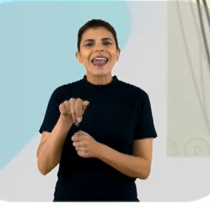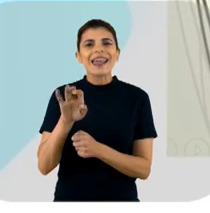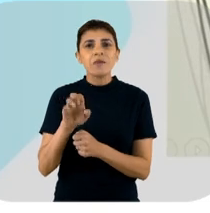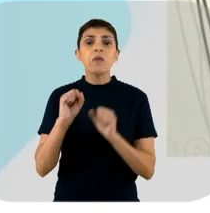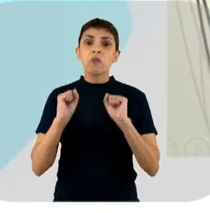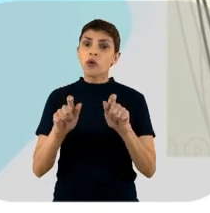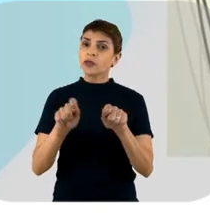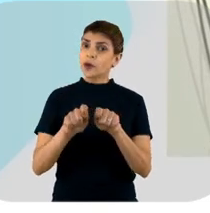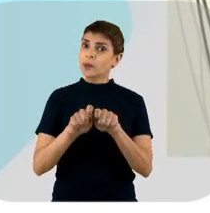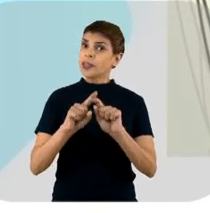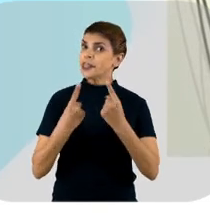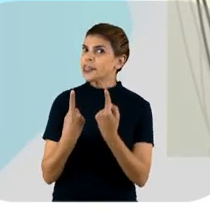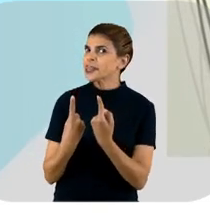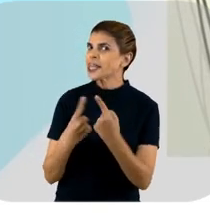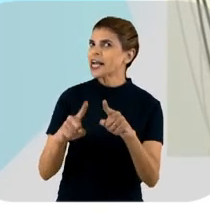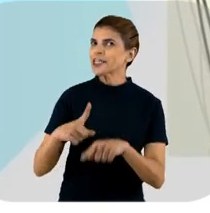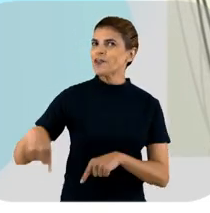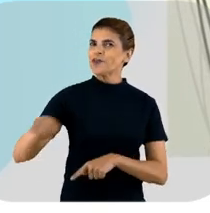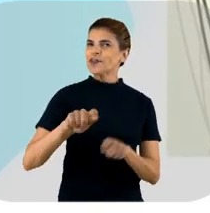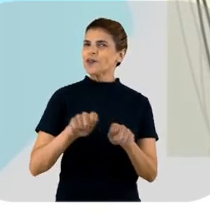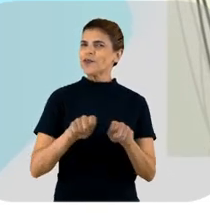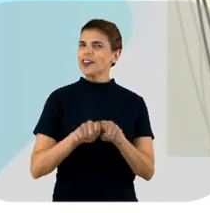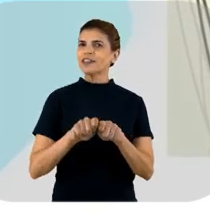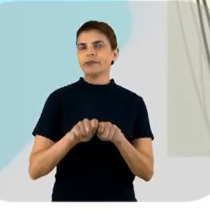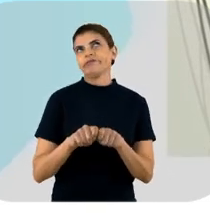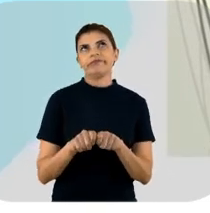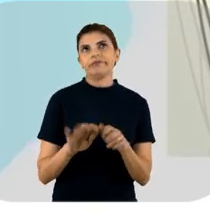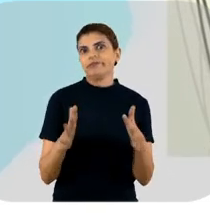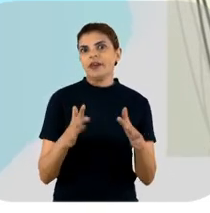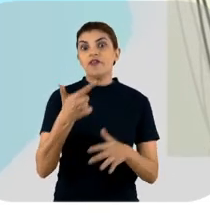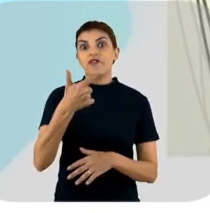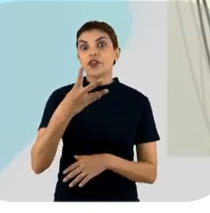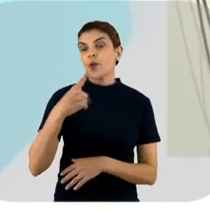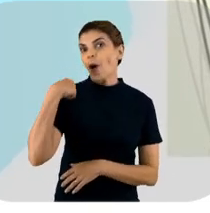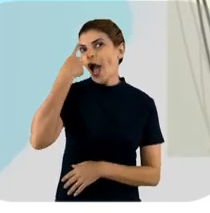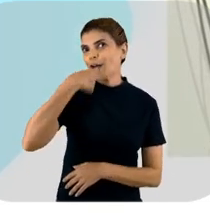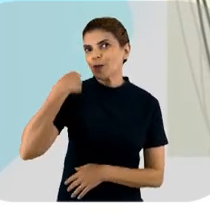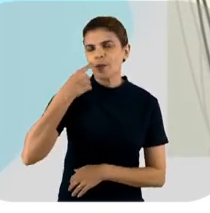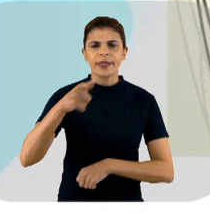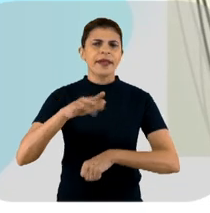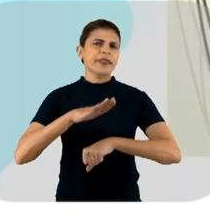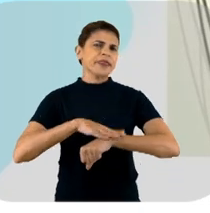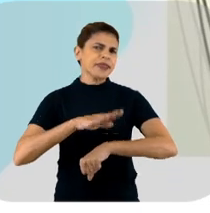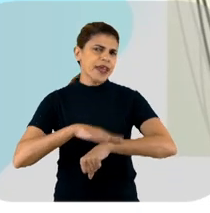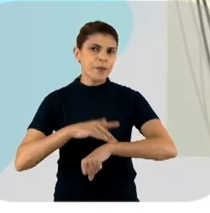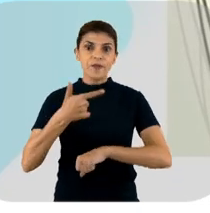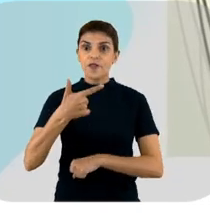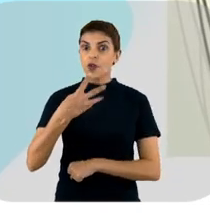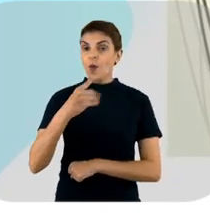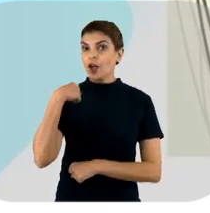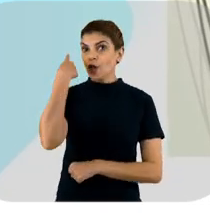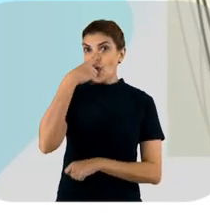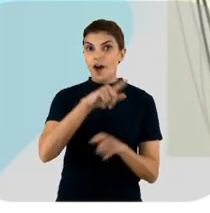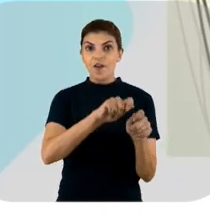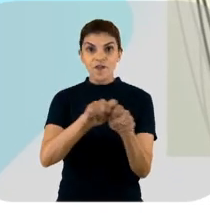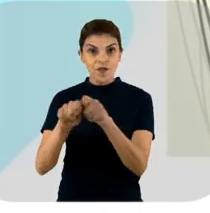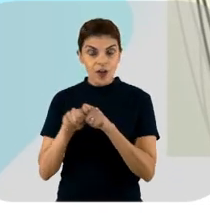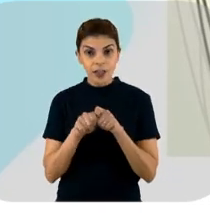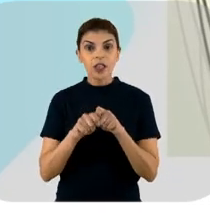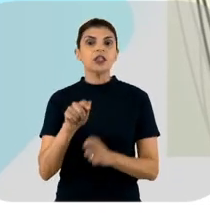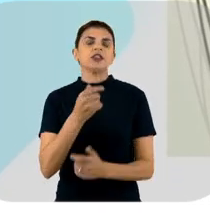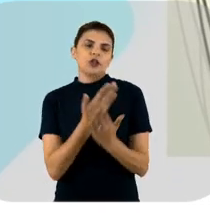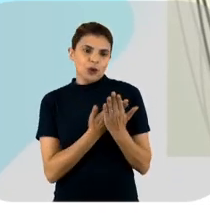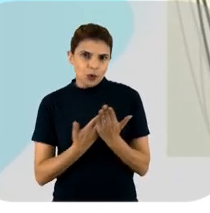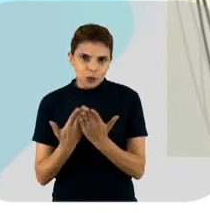gamificados, ou pode você deixar um desafio para ser trabalhado, sei lá, você dá um tempo, 24 horas. Então,